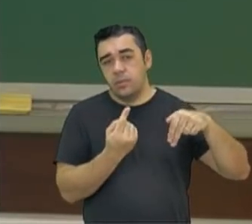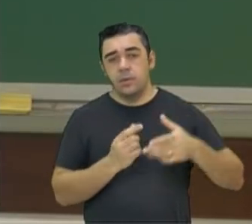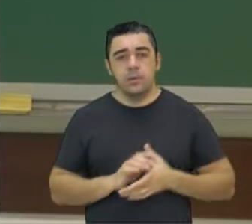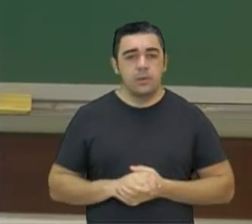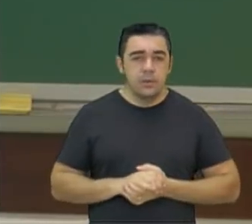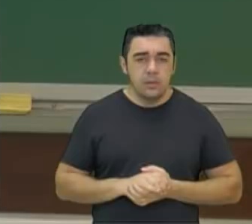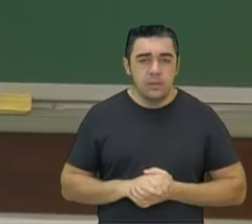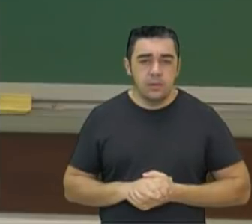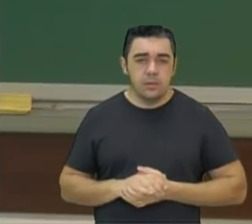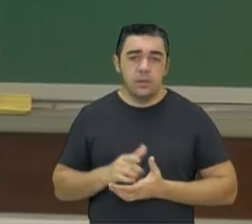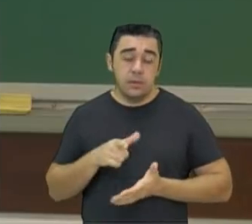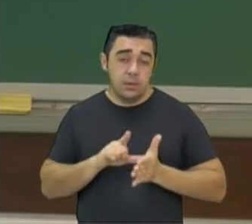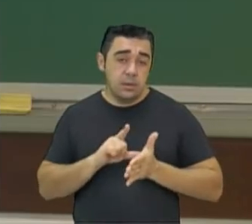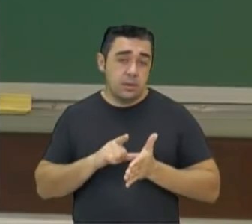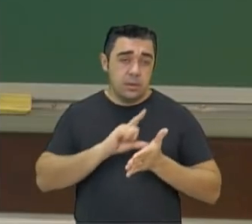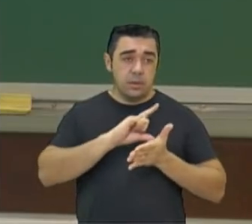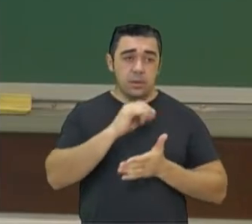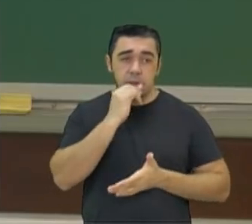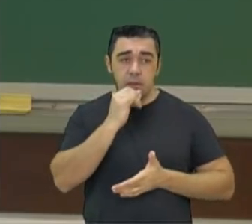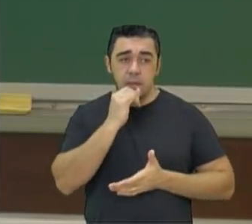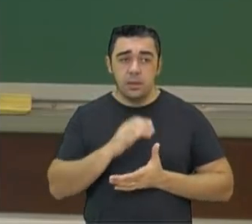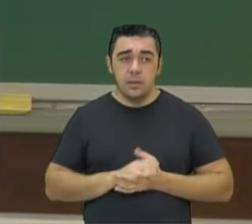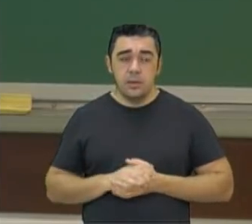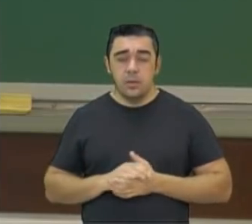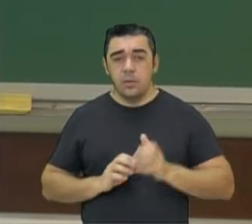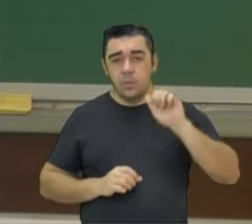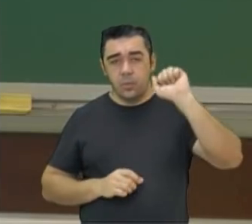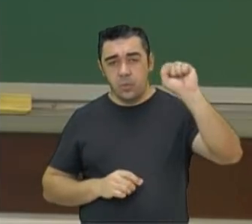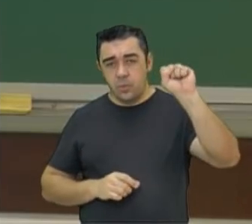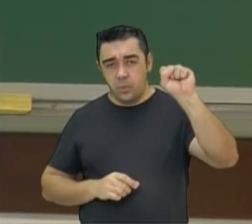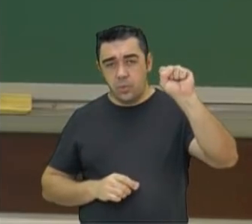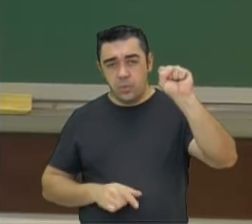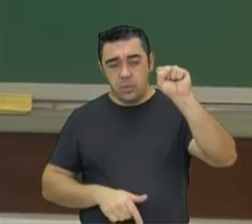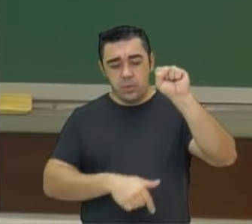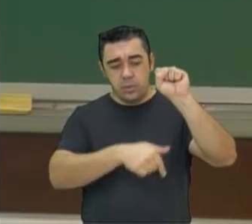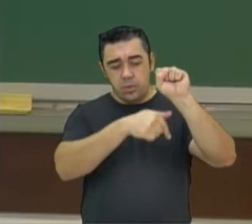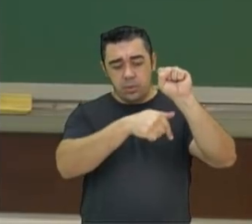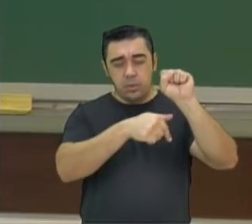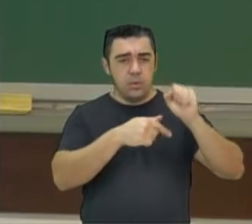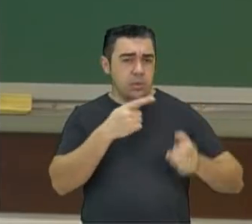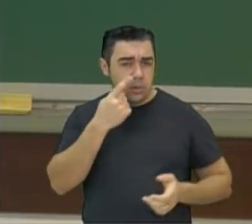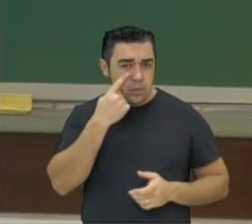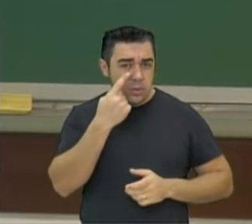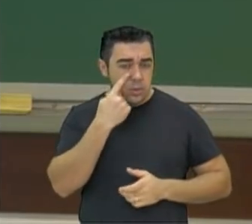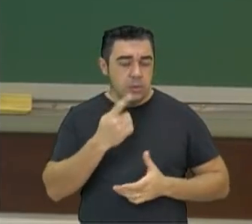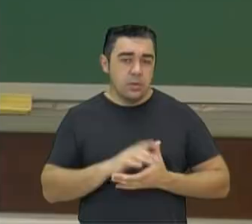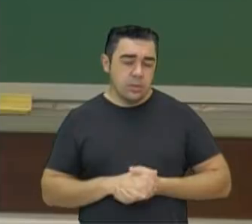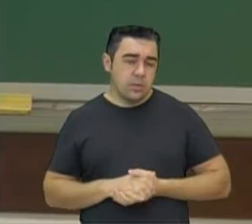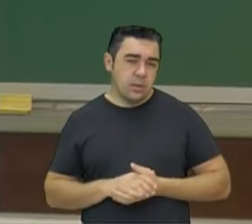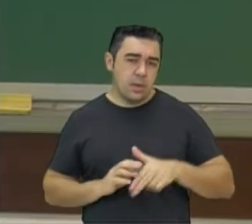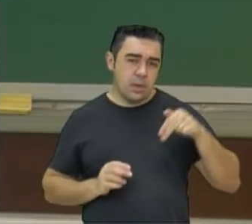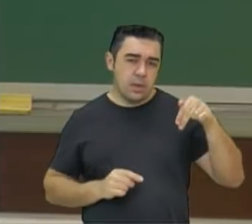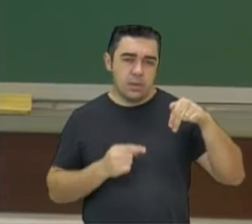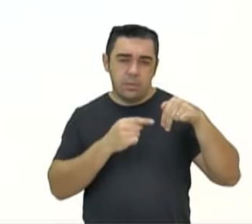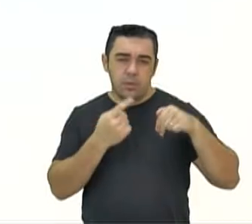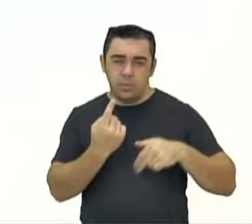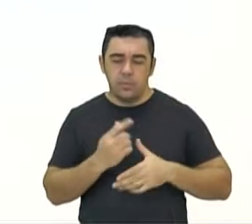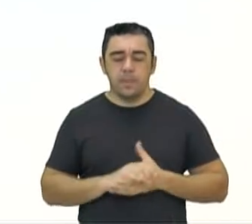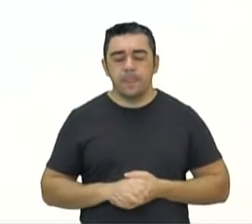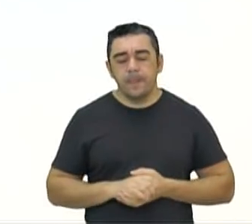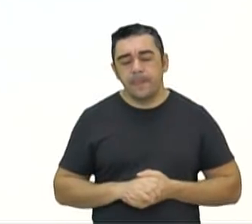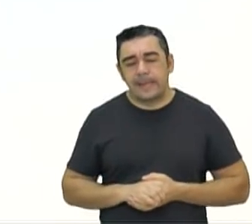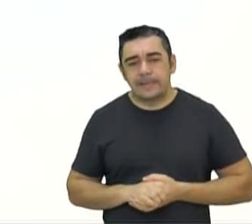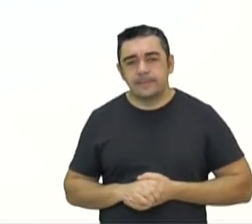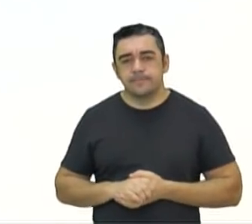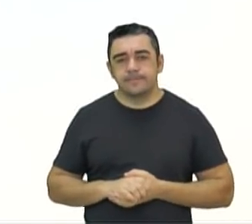antecessor de N. Então, aqui, ó, eu tenho que vai ser N menos 1 no caso, né? Então, eu tenho